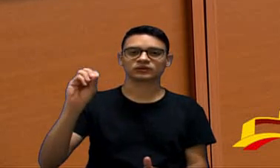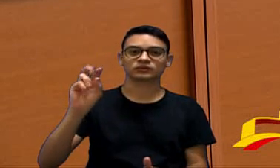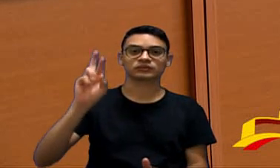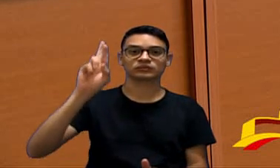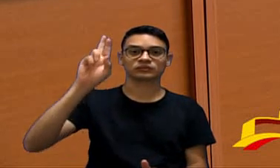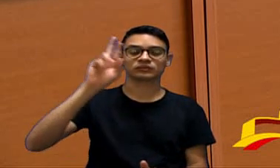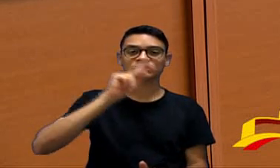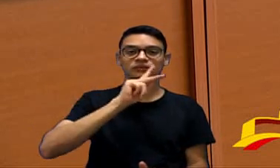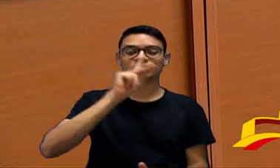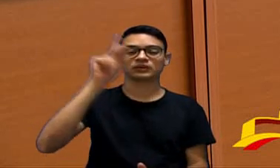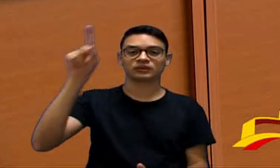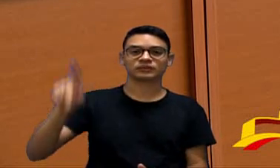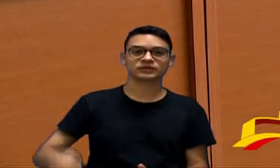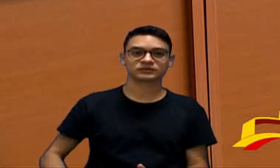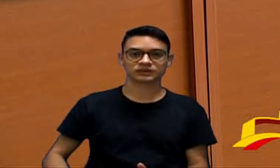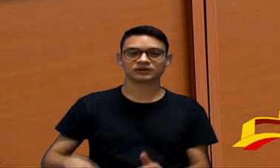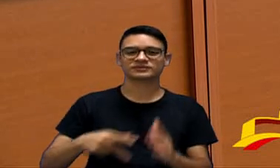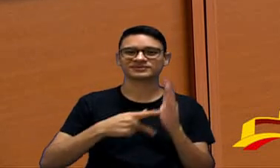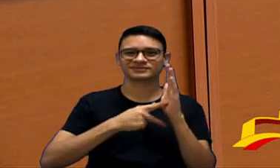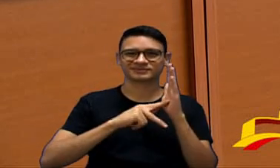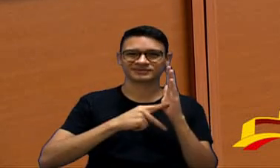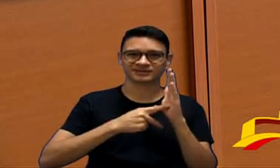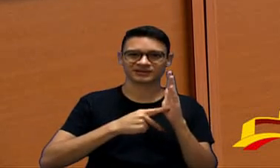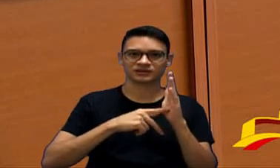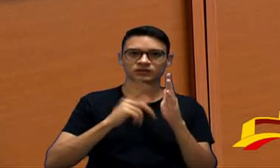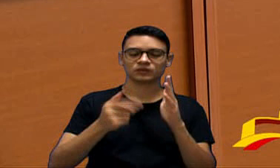do Sindicato dos Metalúrgicos de Sorocaba e região,